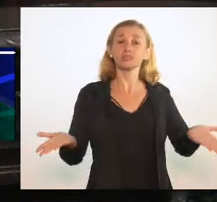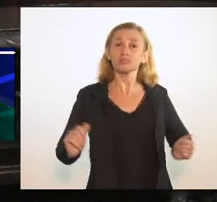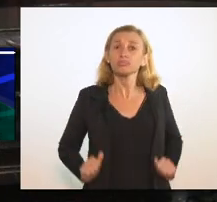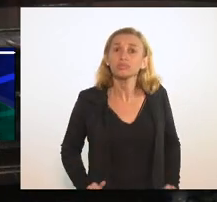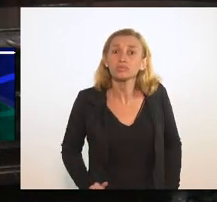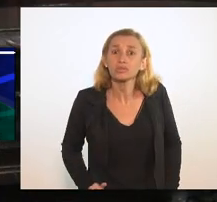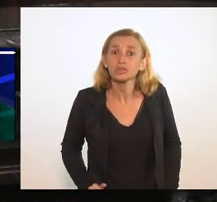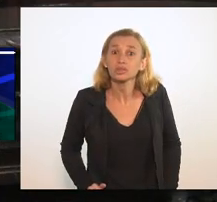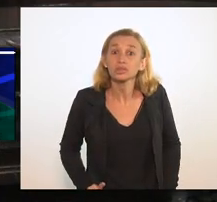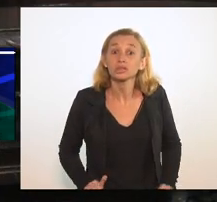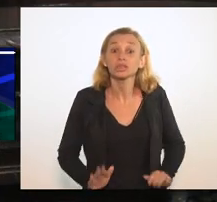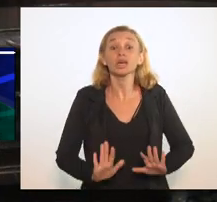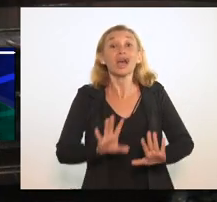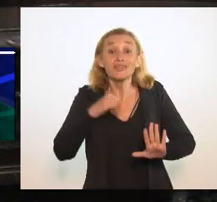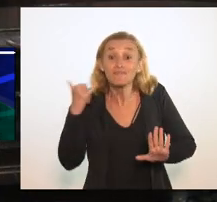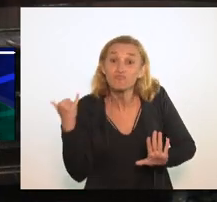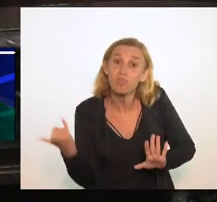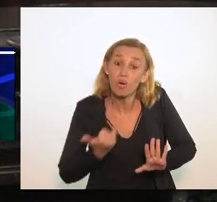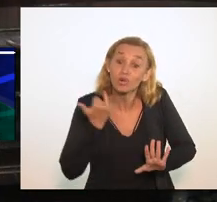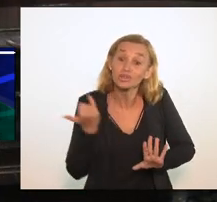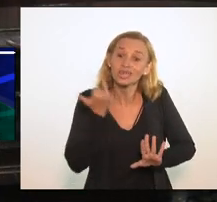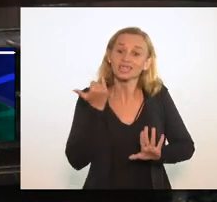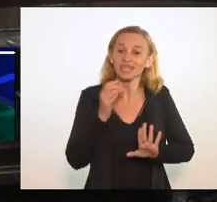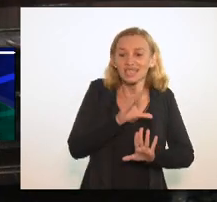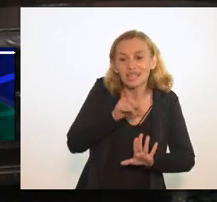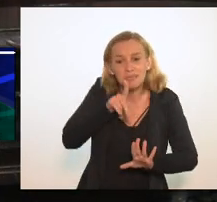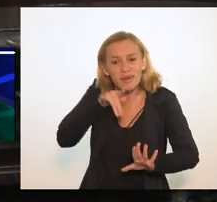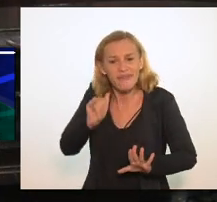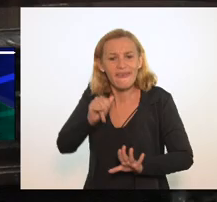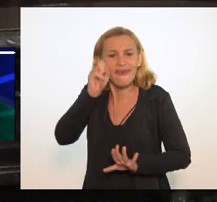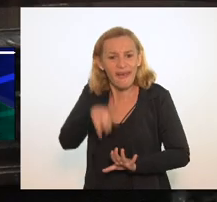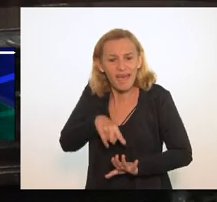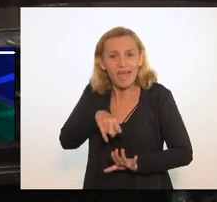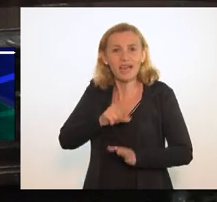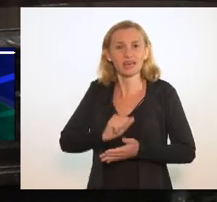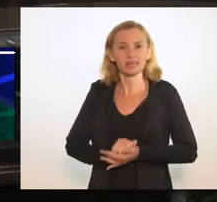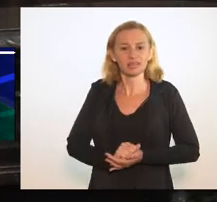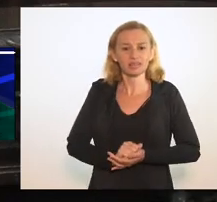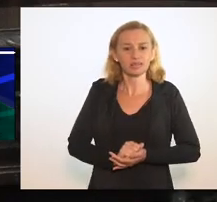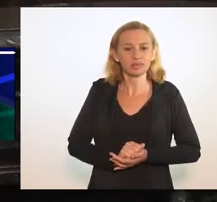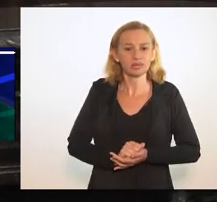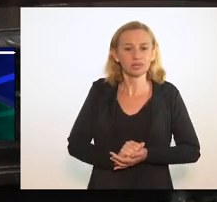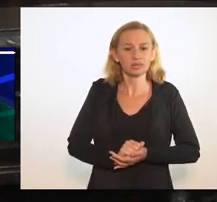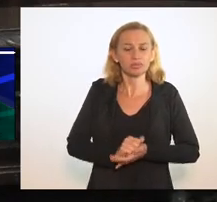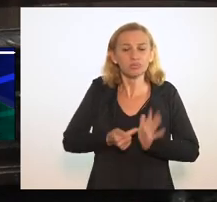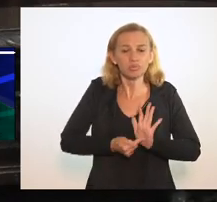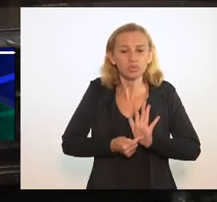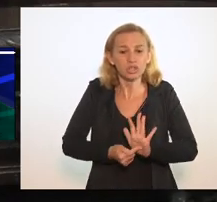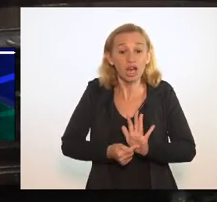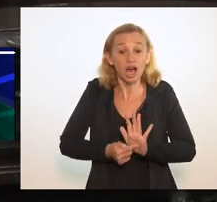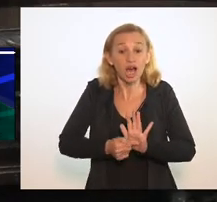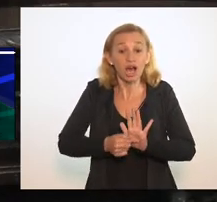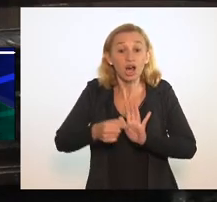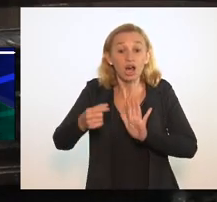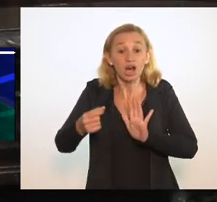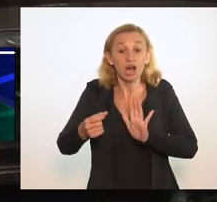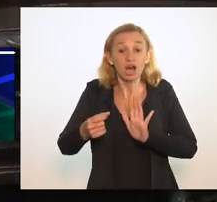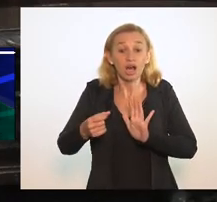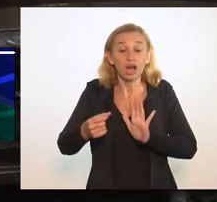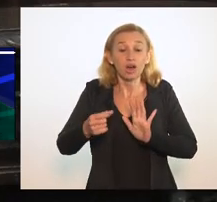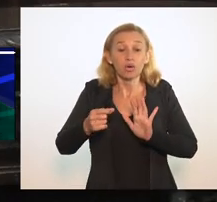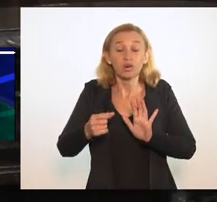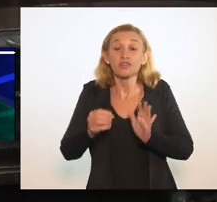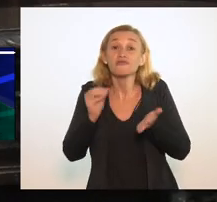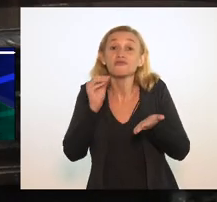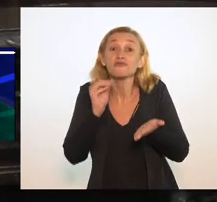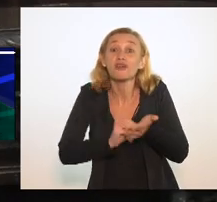E a importância dessa CPI é colocar luz sobre o que não está